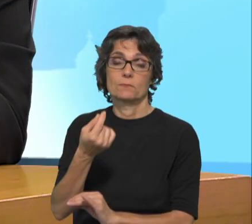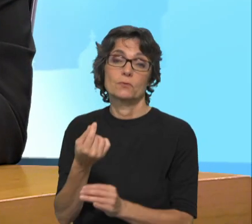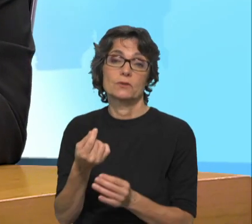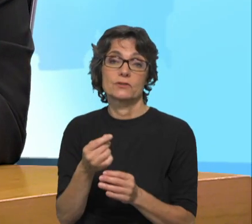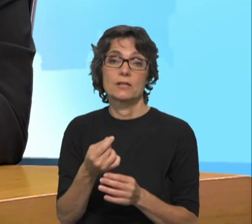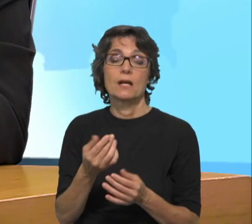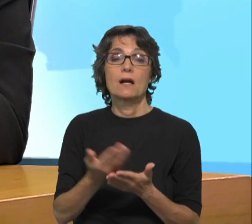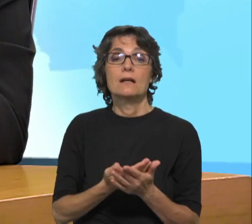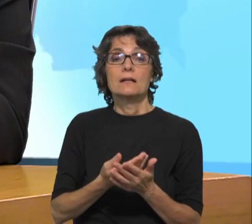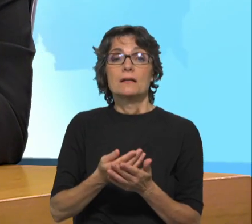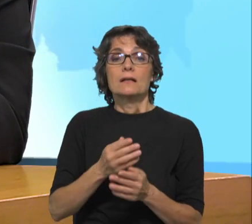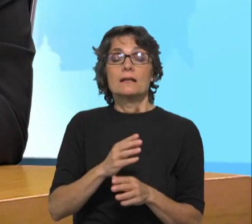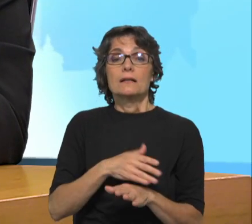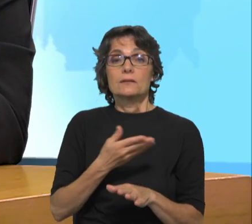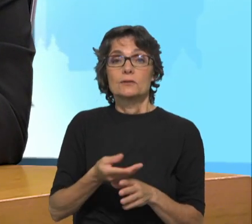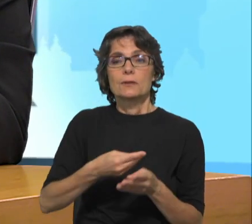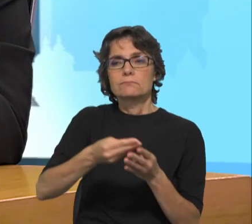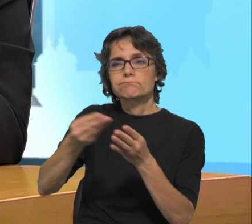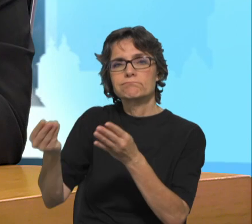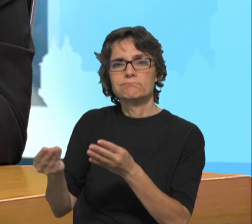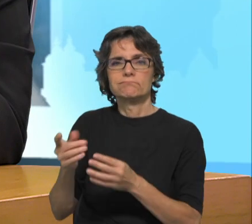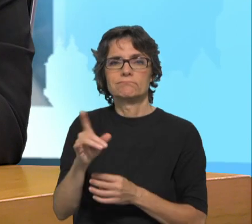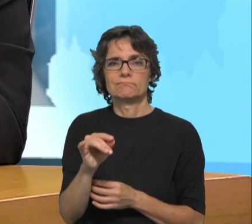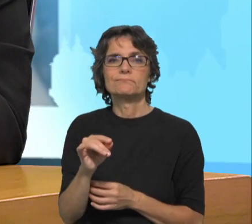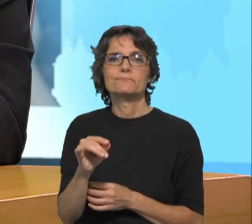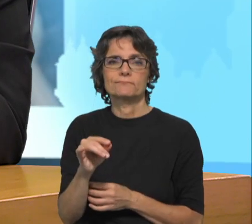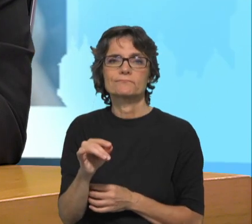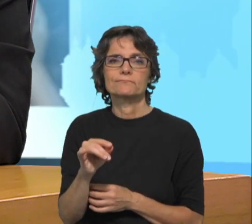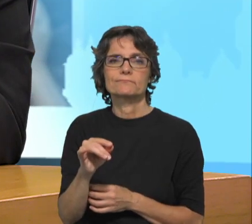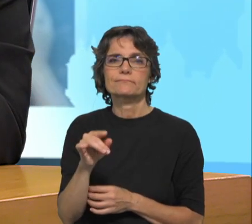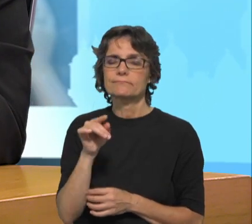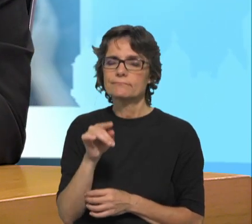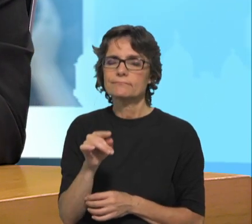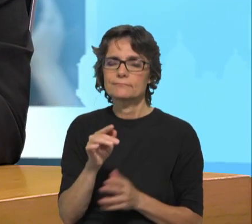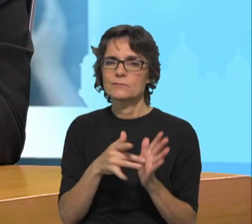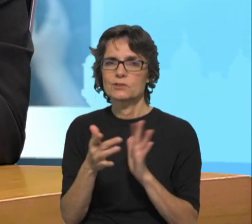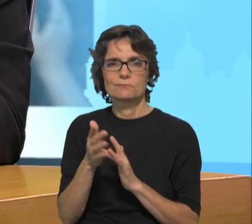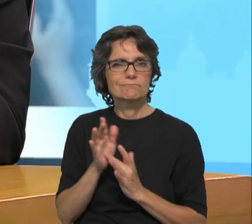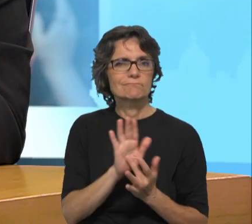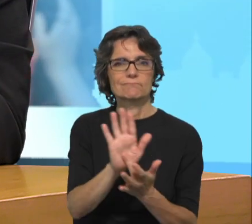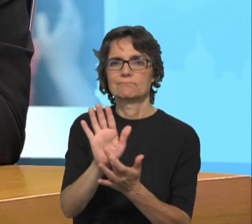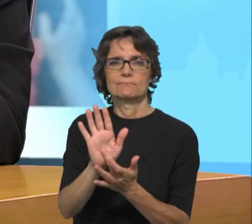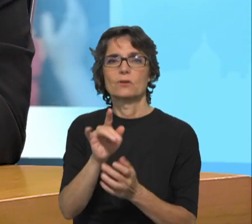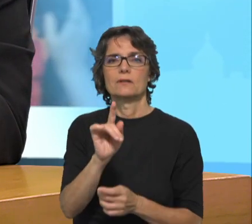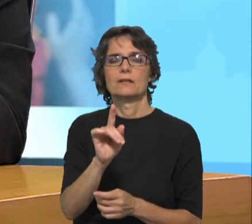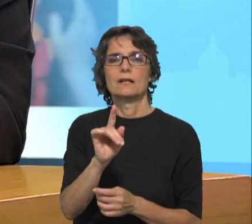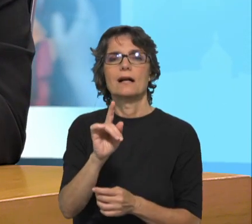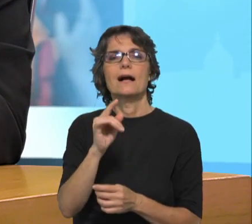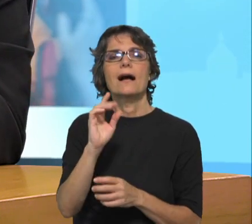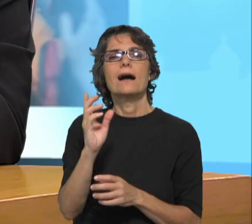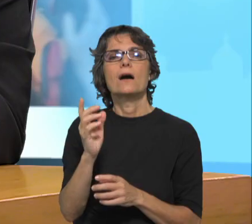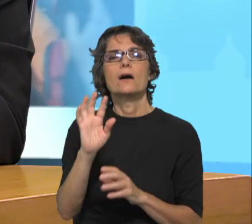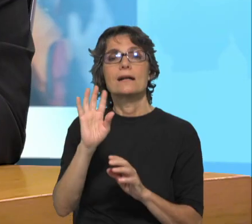a alimentar aquela multidão. E creio que, de facto, Jesus nos mostra que a verdadeira realidade que nos descansa é o amor